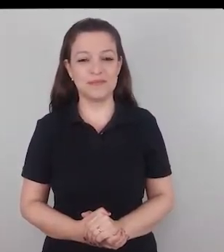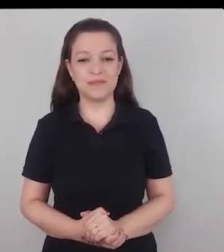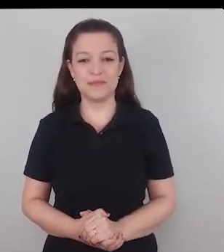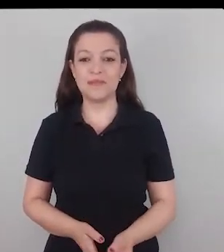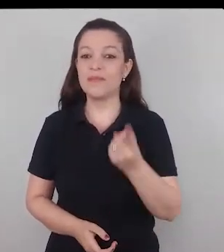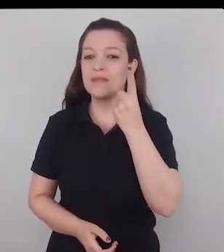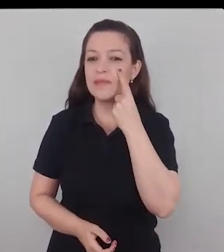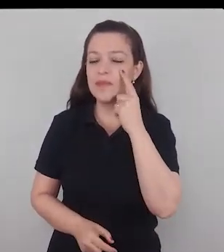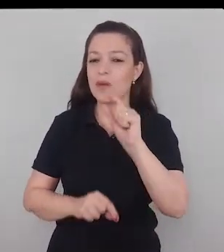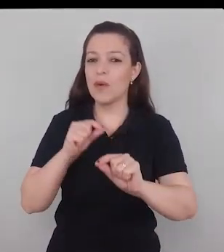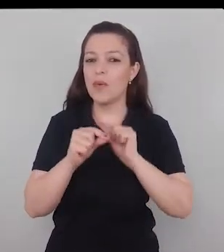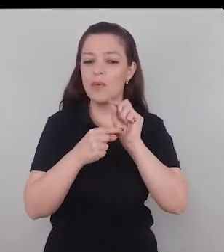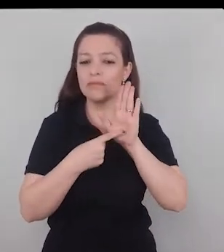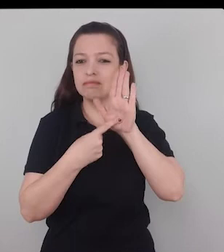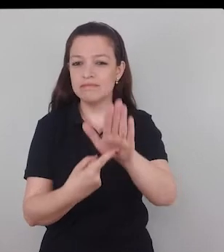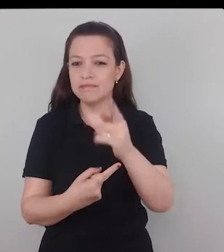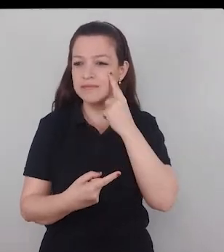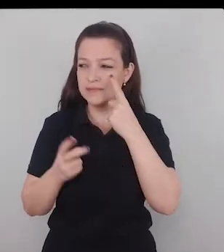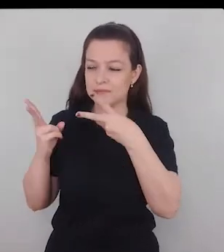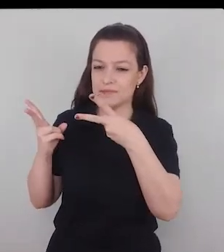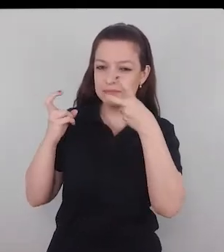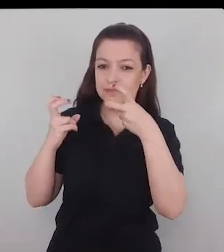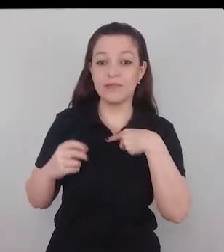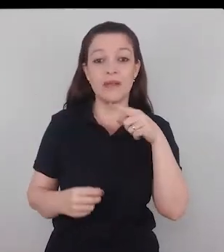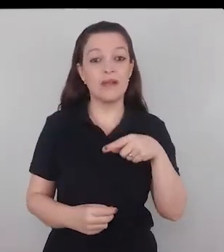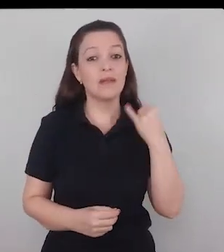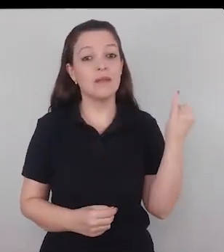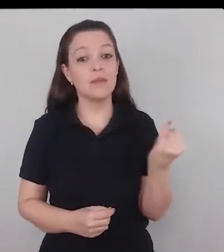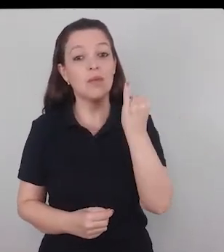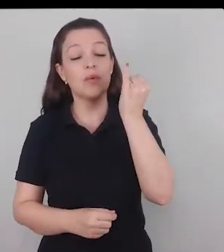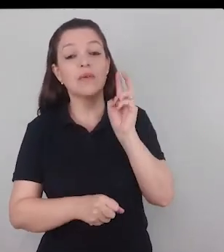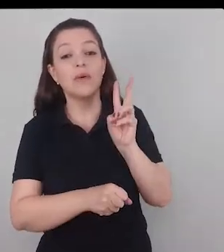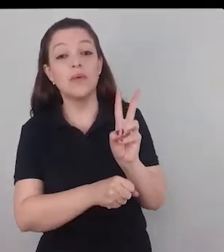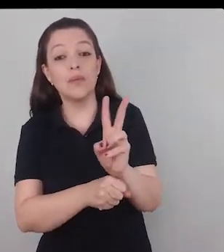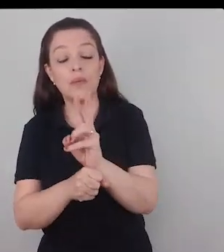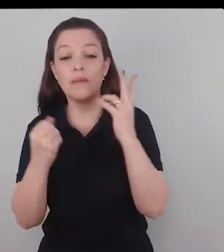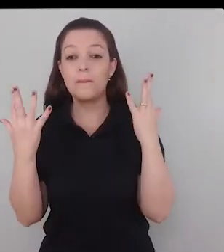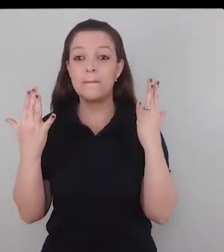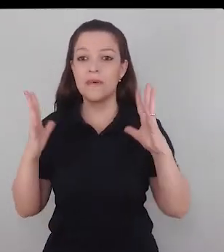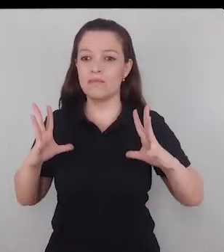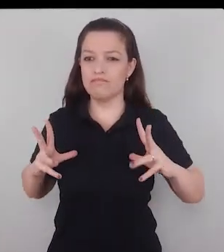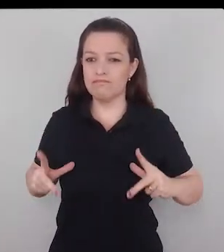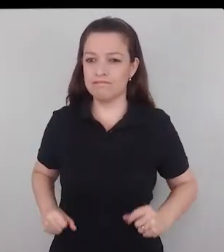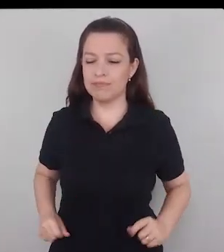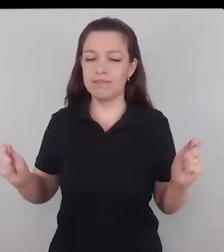E aí, o que a Lia está nos mostrando? A importância de cuidar da higienização das mãos,